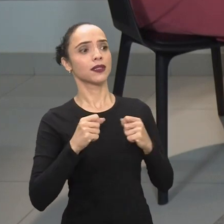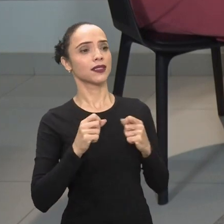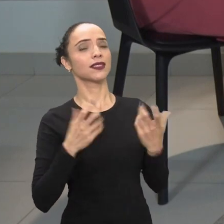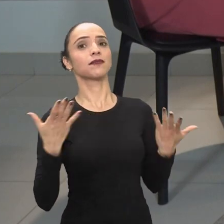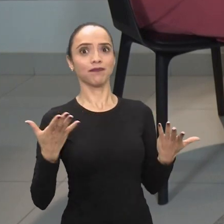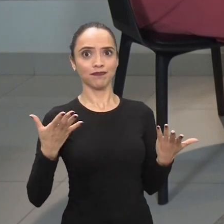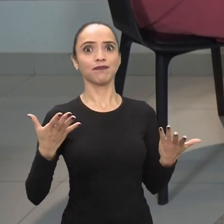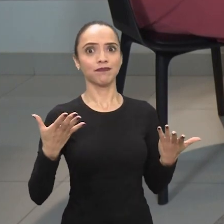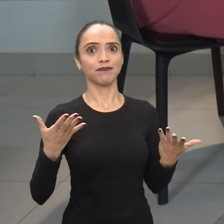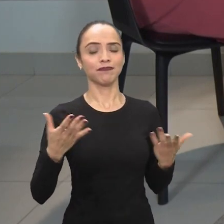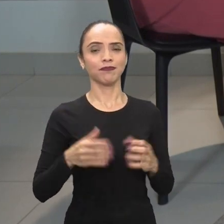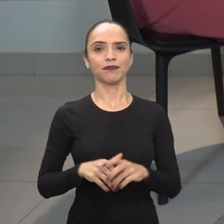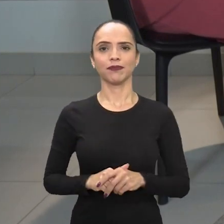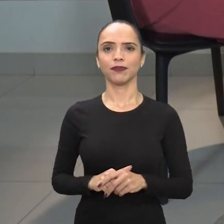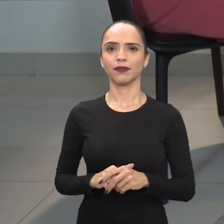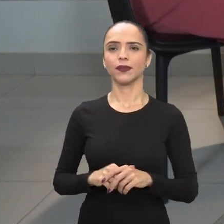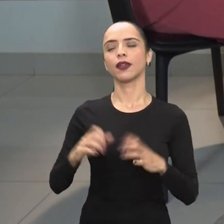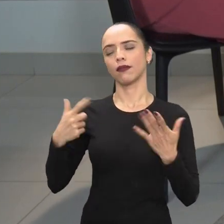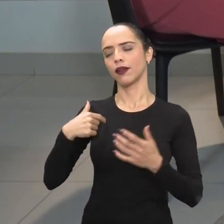deveriam ser enfrentados